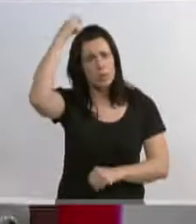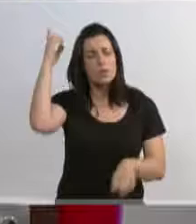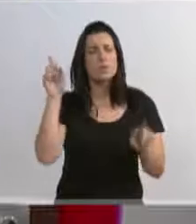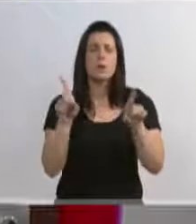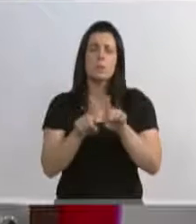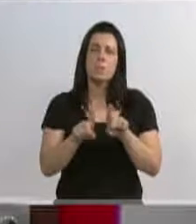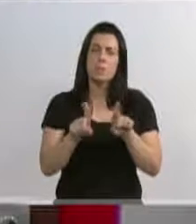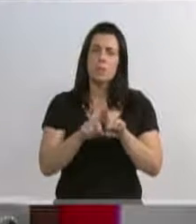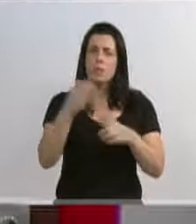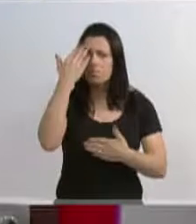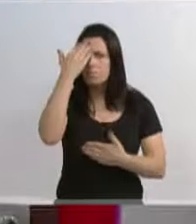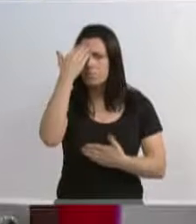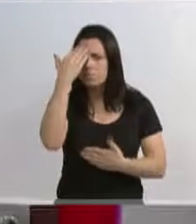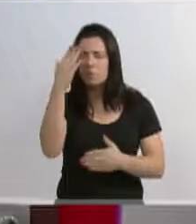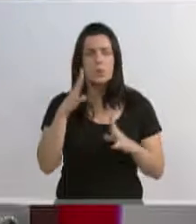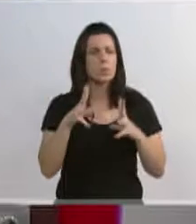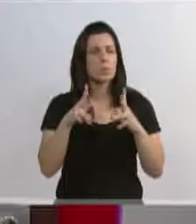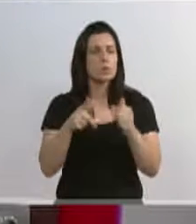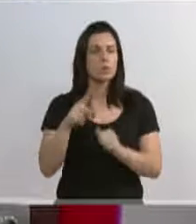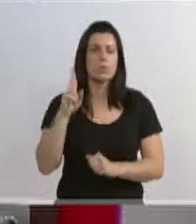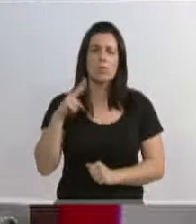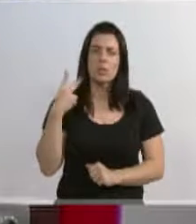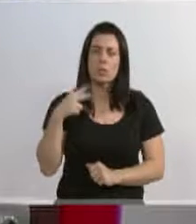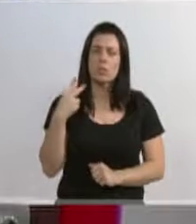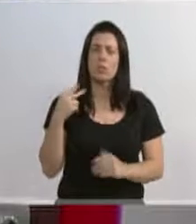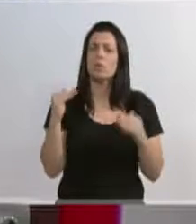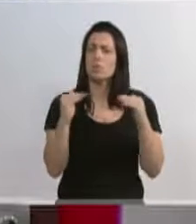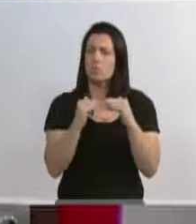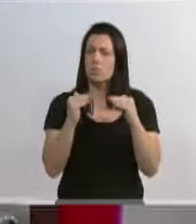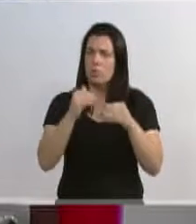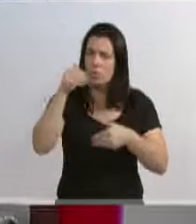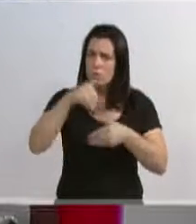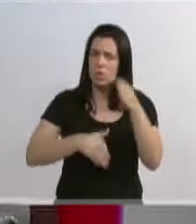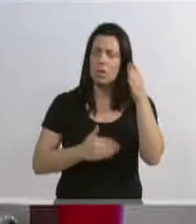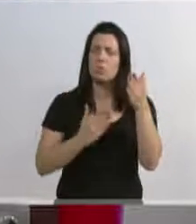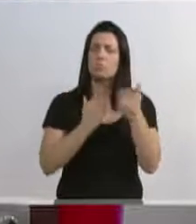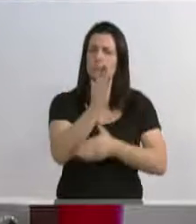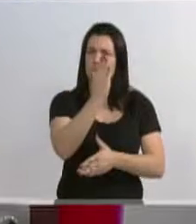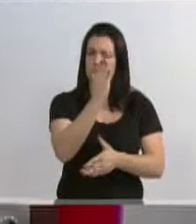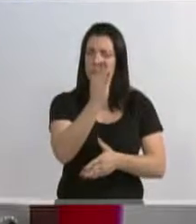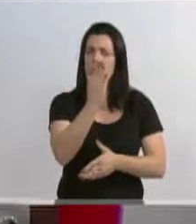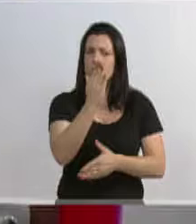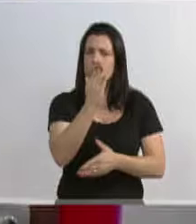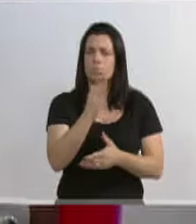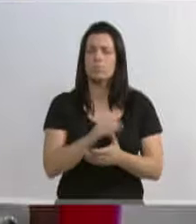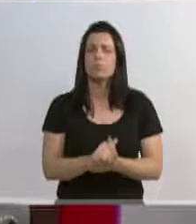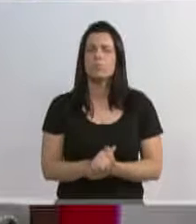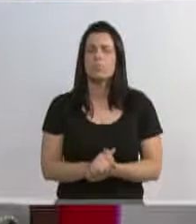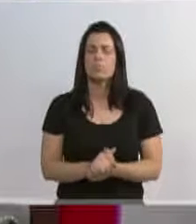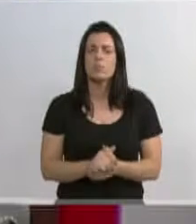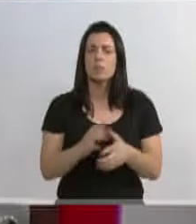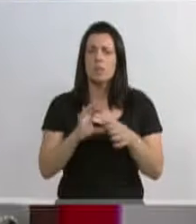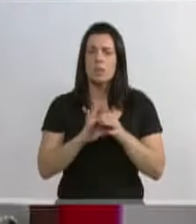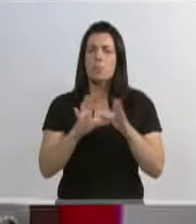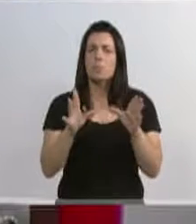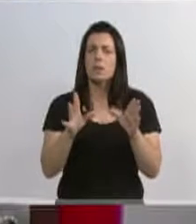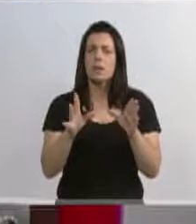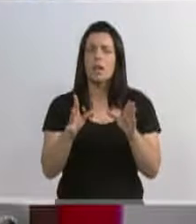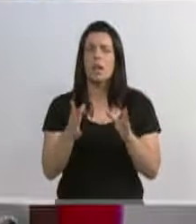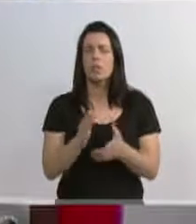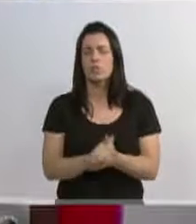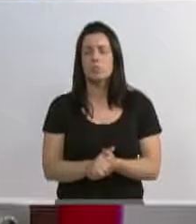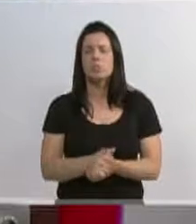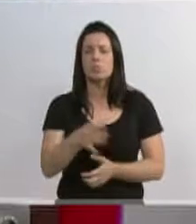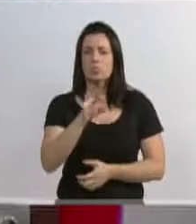também agradecer a todos os vereadores que votaram a favor dessa concessão de reajuste do INPC